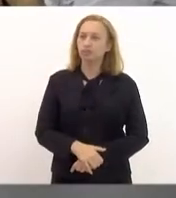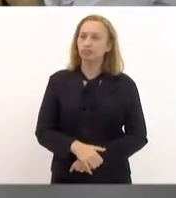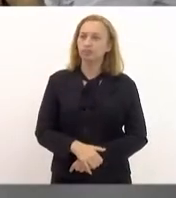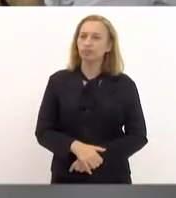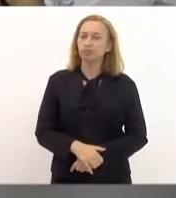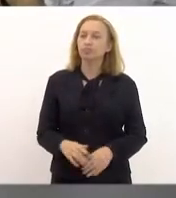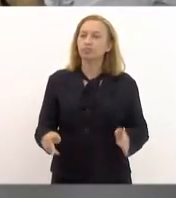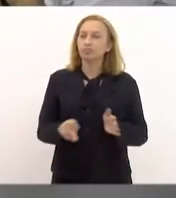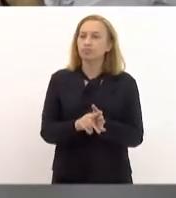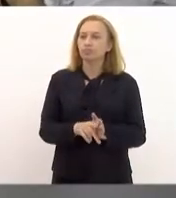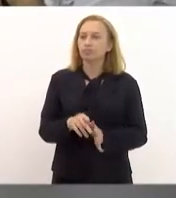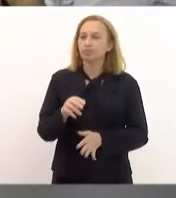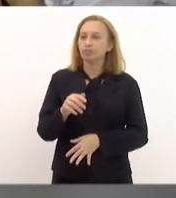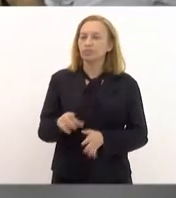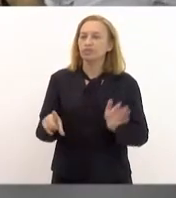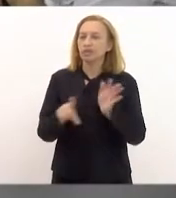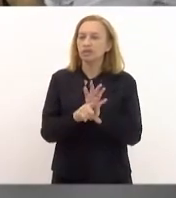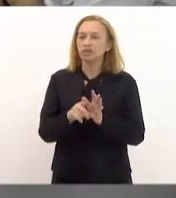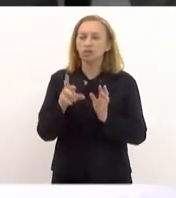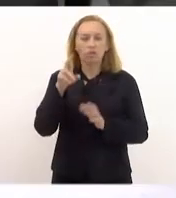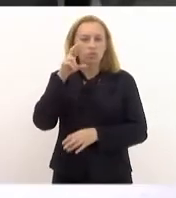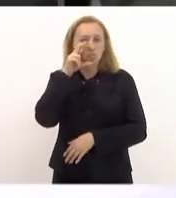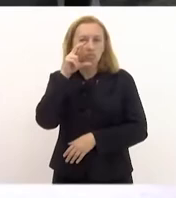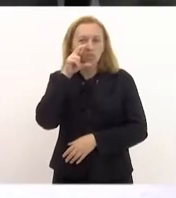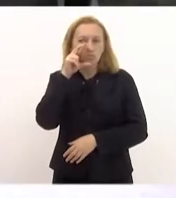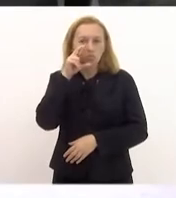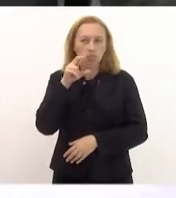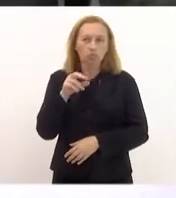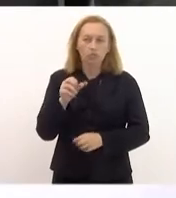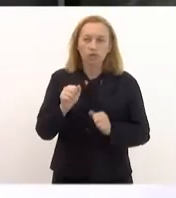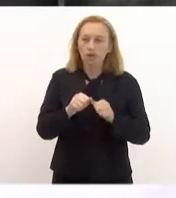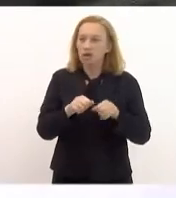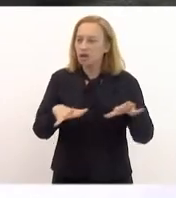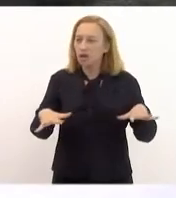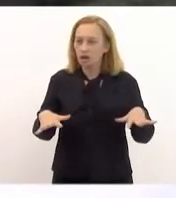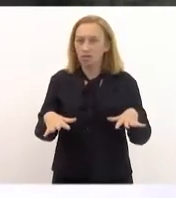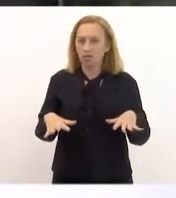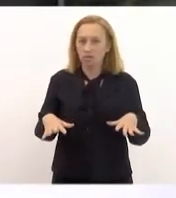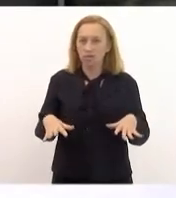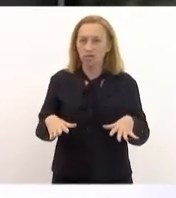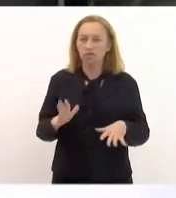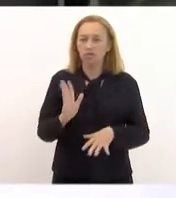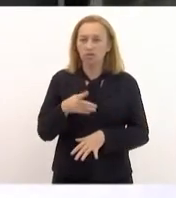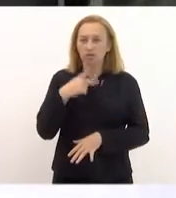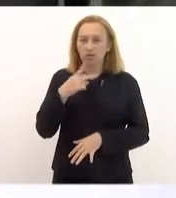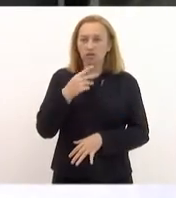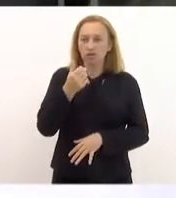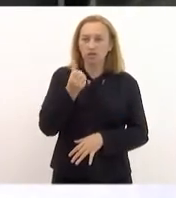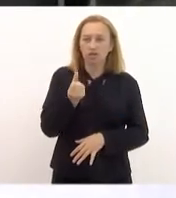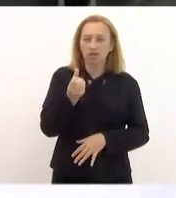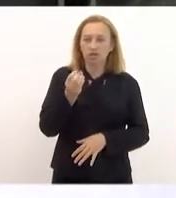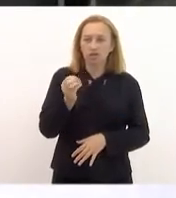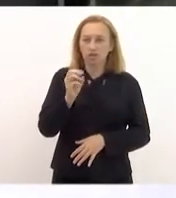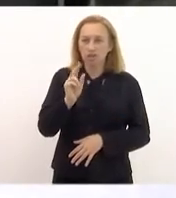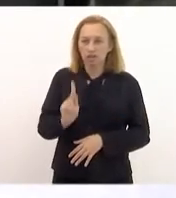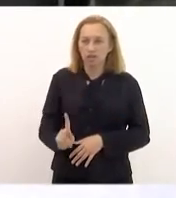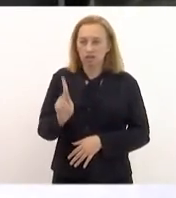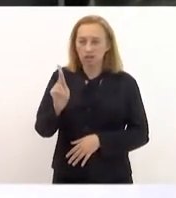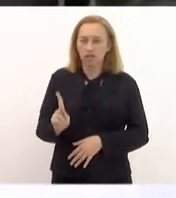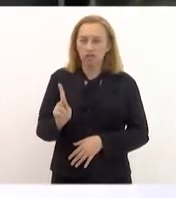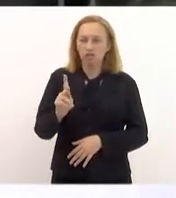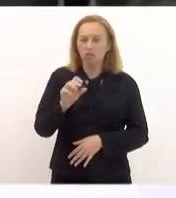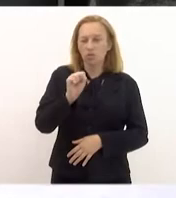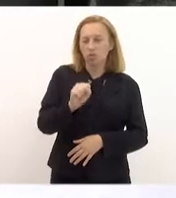O projeto-lei do Rosenberg, ele é amplo, o arco metropolitano, que nem eu já falei, tem 160 quilômetros, 8, 9